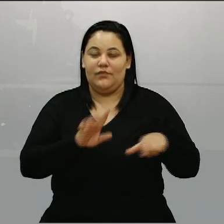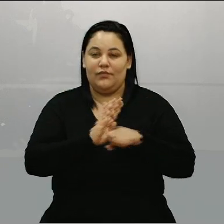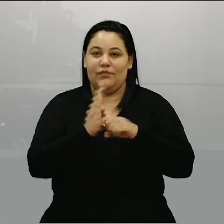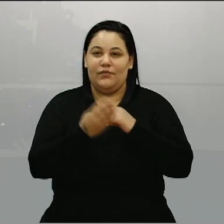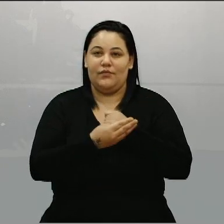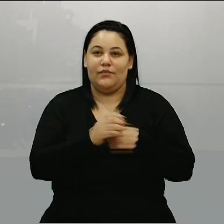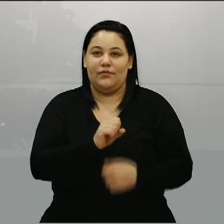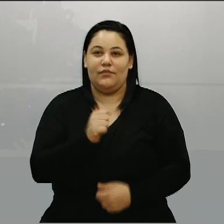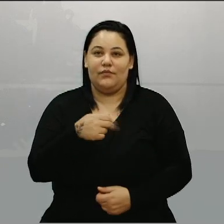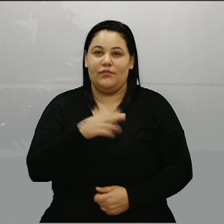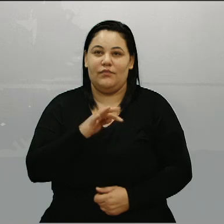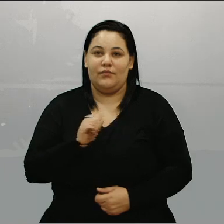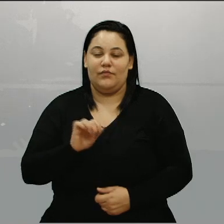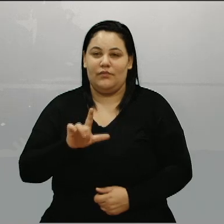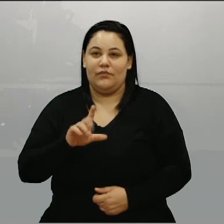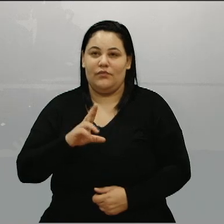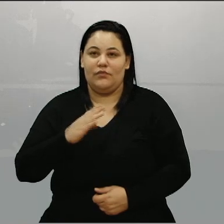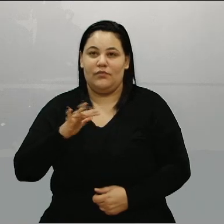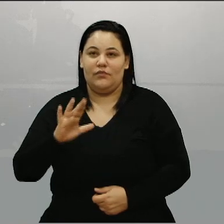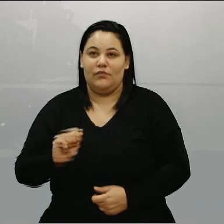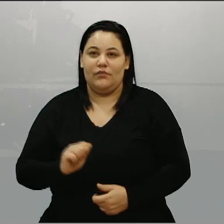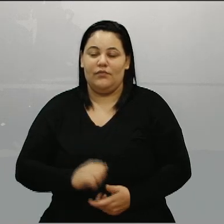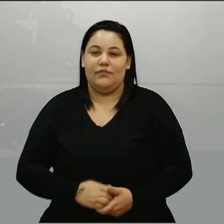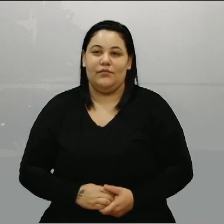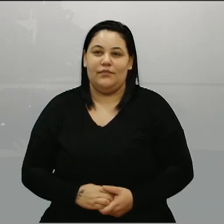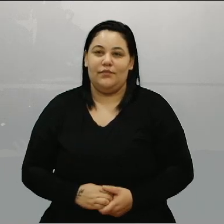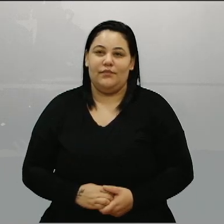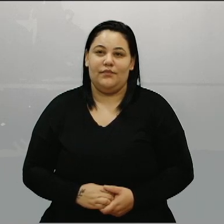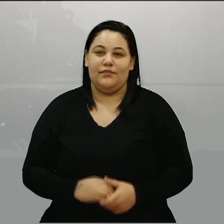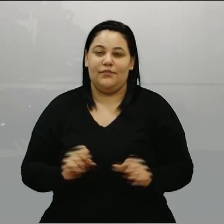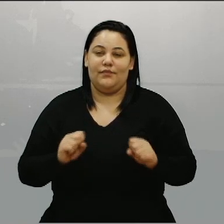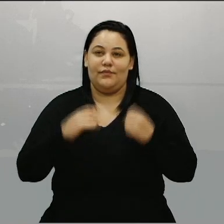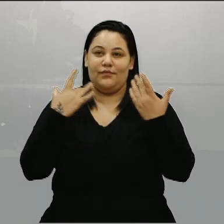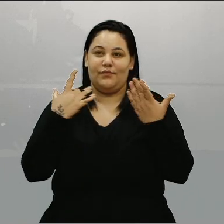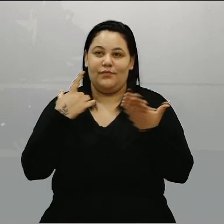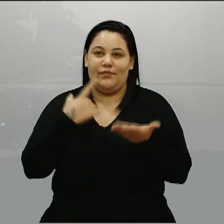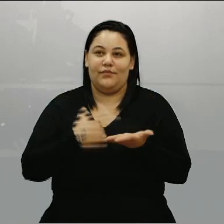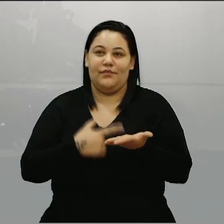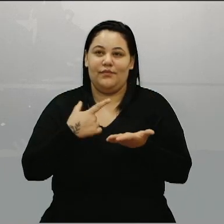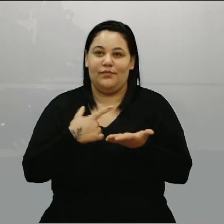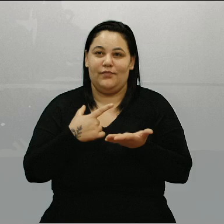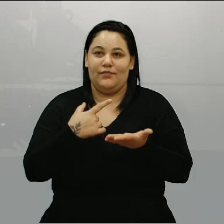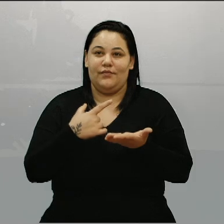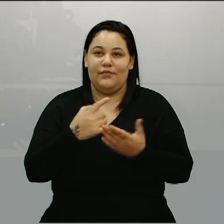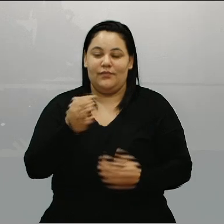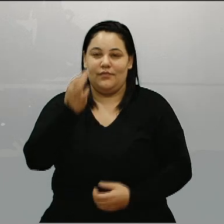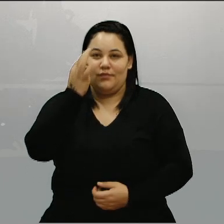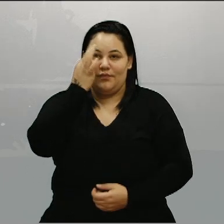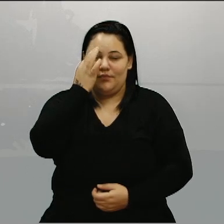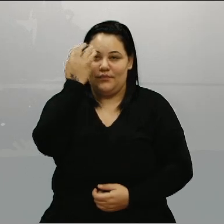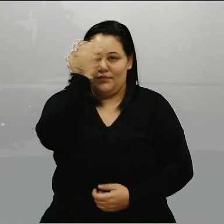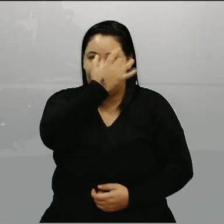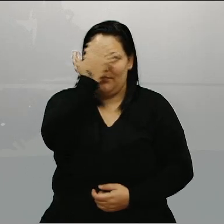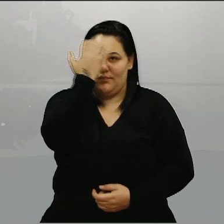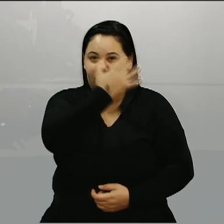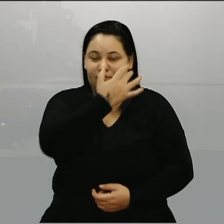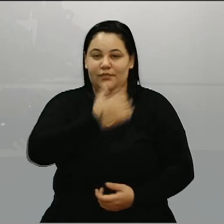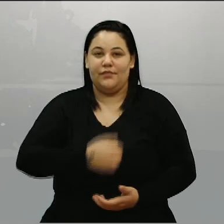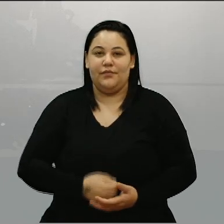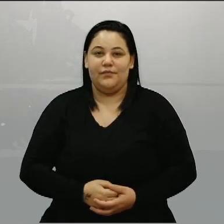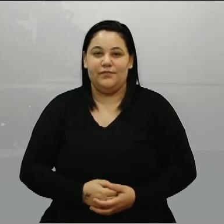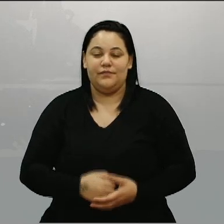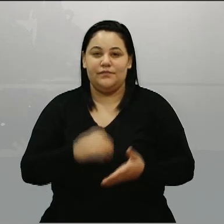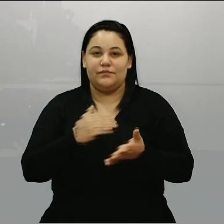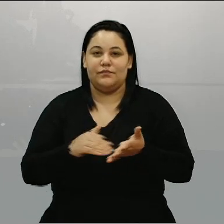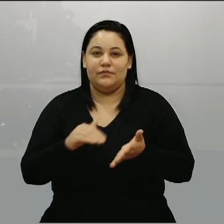Santa Lúcia. O evento foi marcado pela presença do prefeito Adilódio Domênico, do